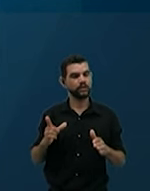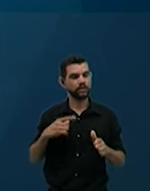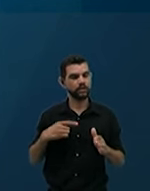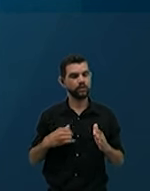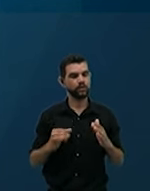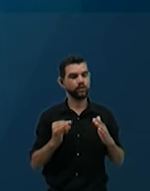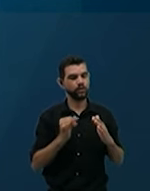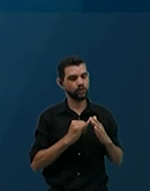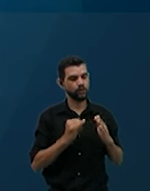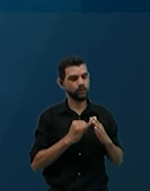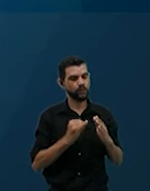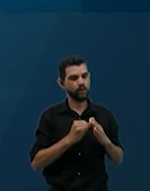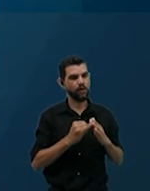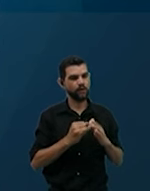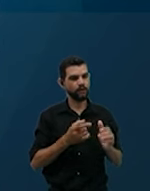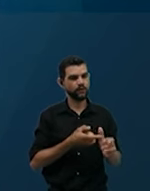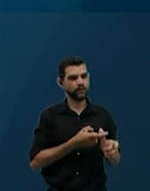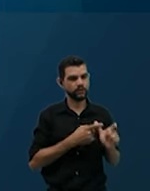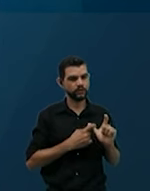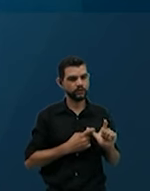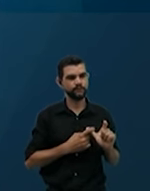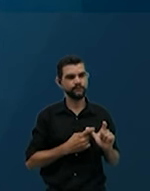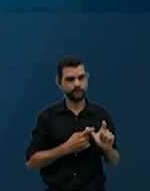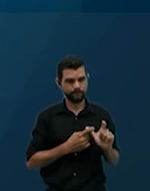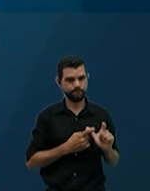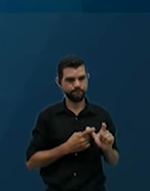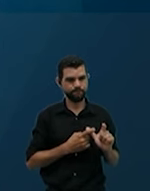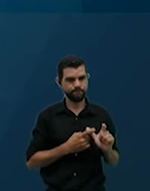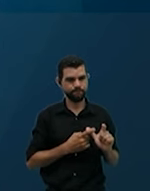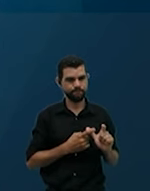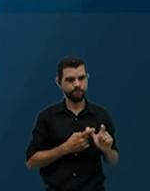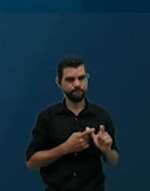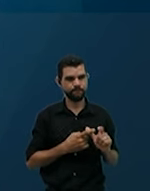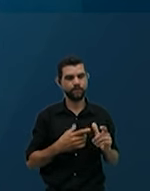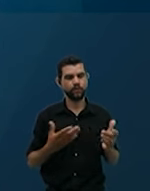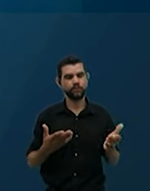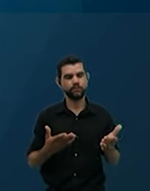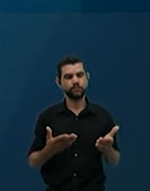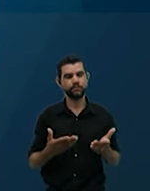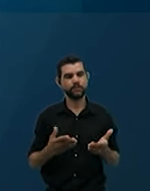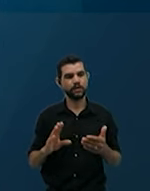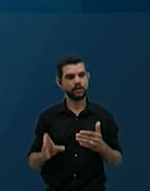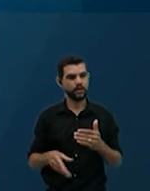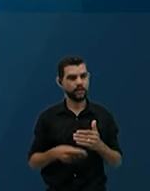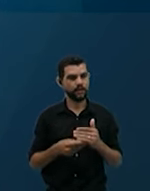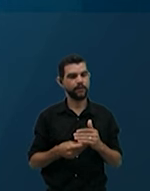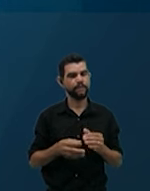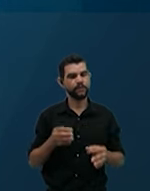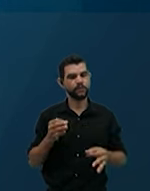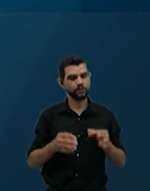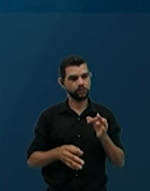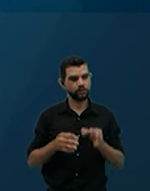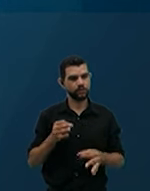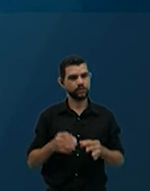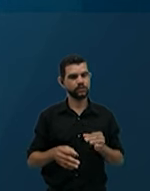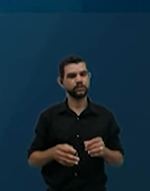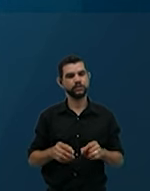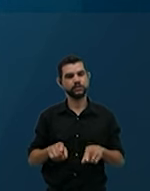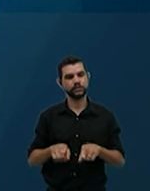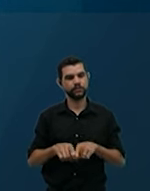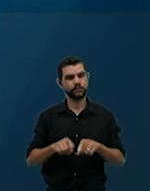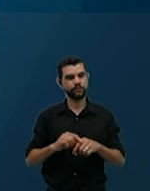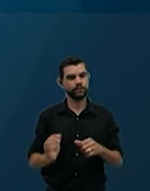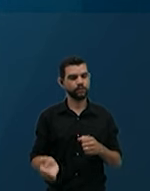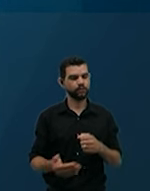alienação. Com amparo nos princípios da segurança jurídica, da proteção da confiança e da